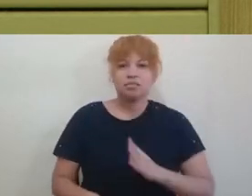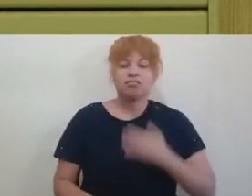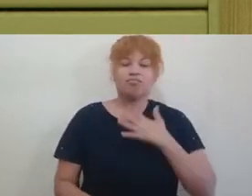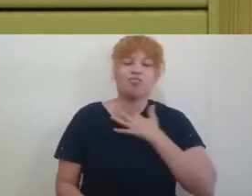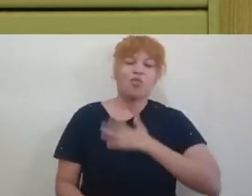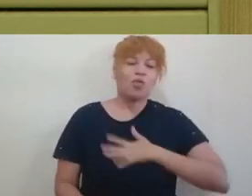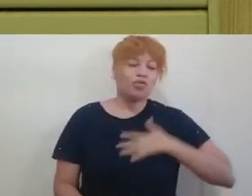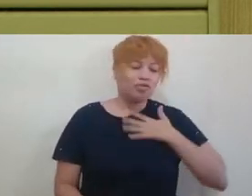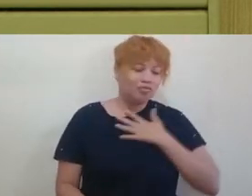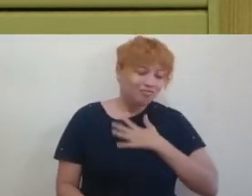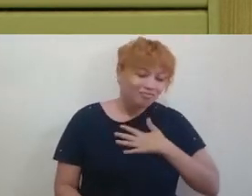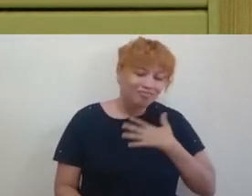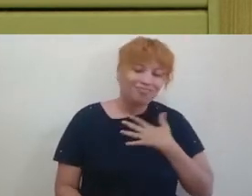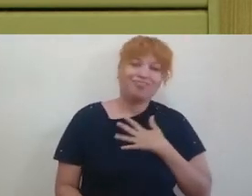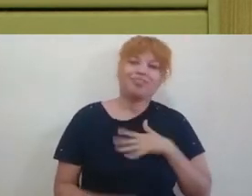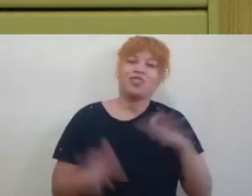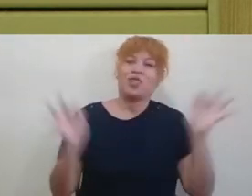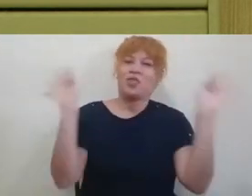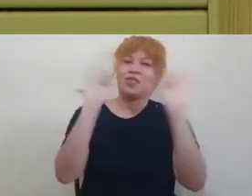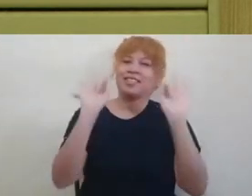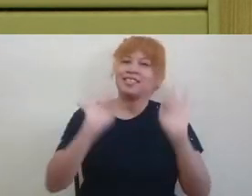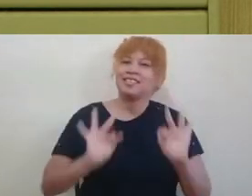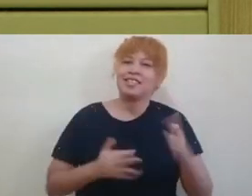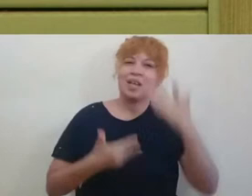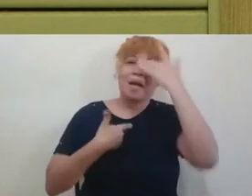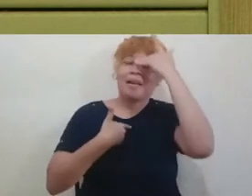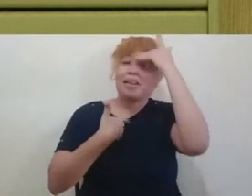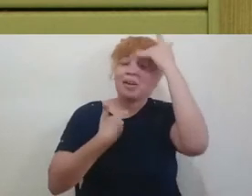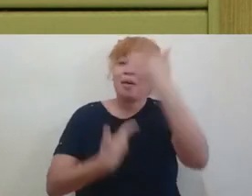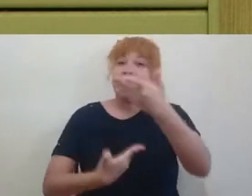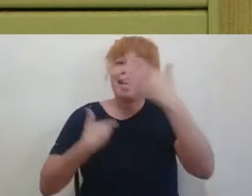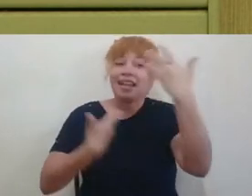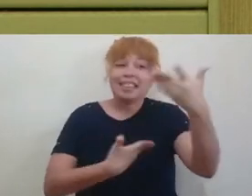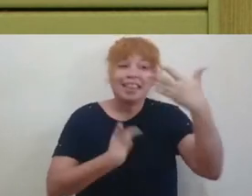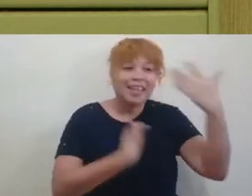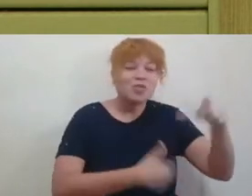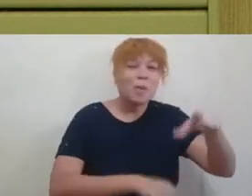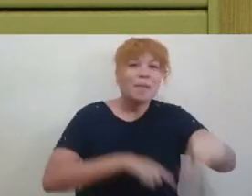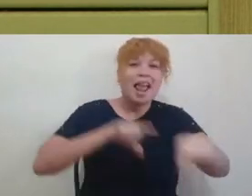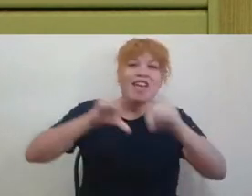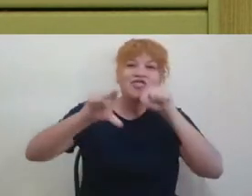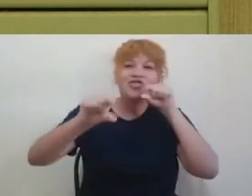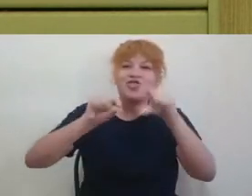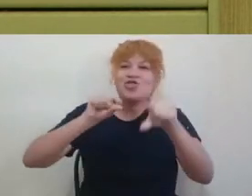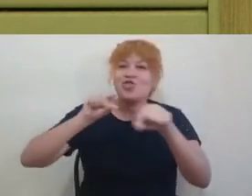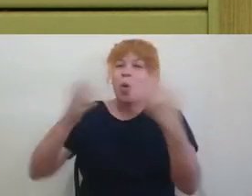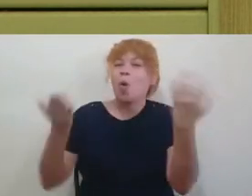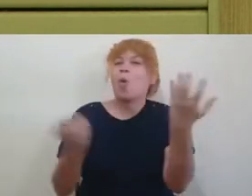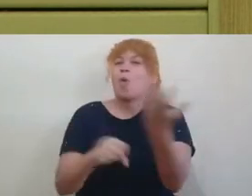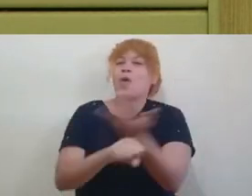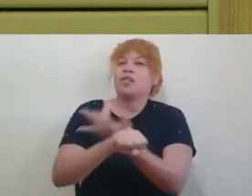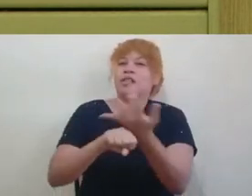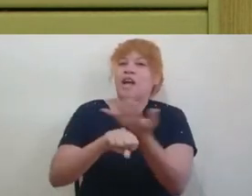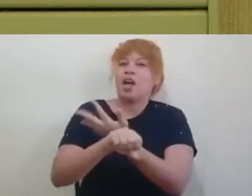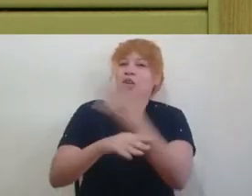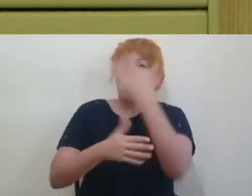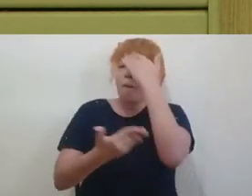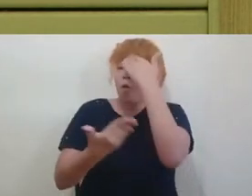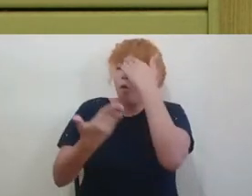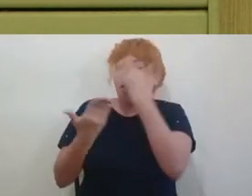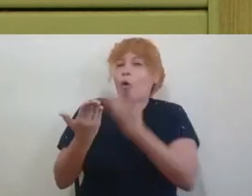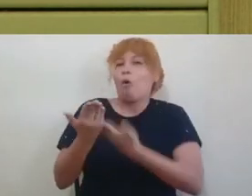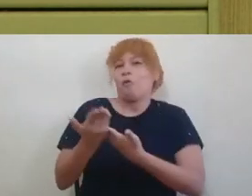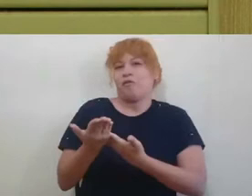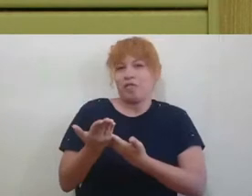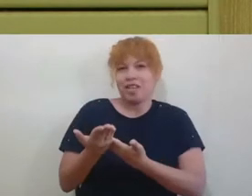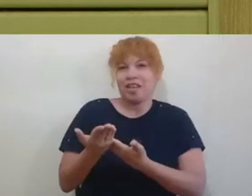nessa jornada, nessa aventura que é a Universidade Pública Federal, que é a UFRPE. Quero cumprimentar também